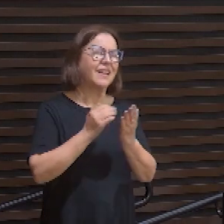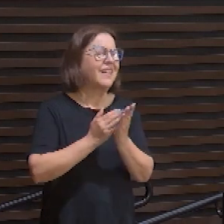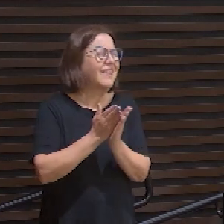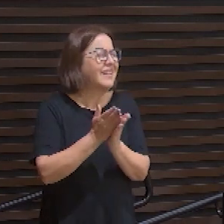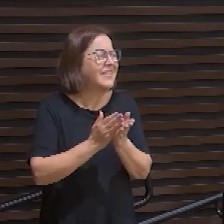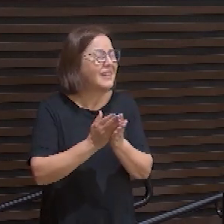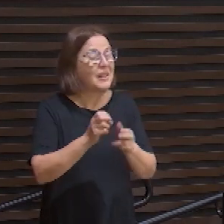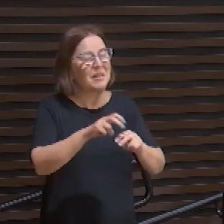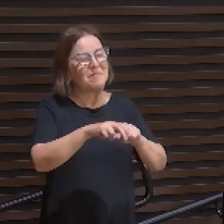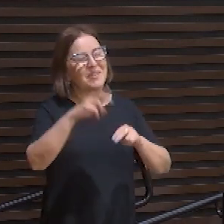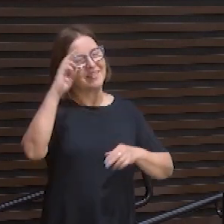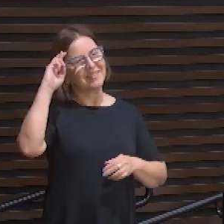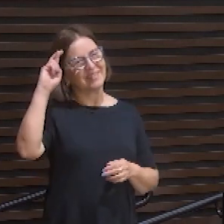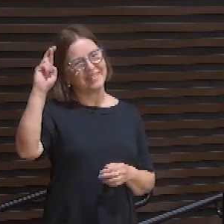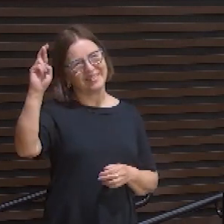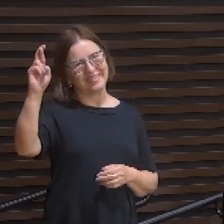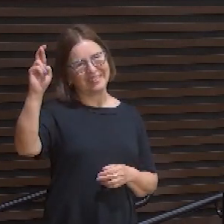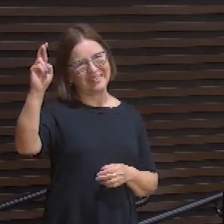ansiosamente pelo Senhor,